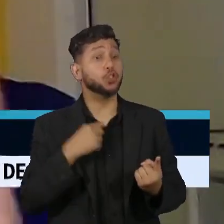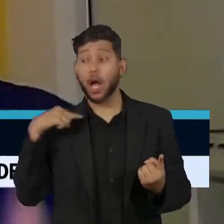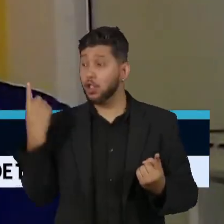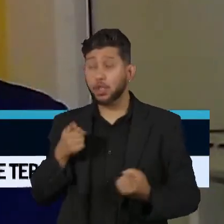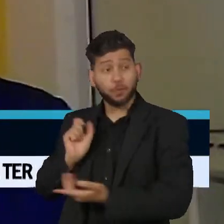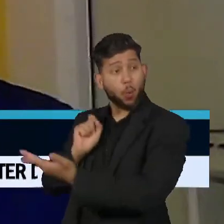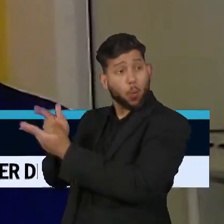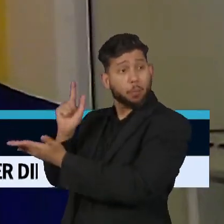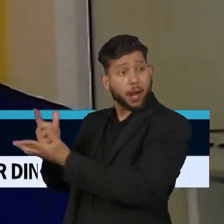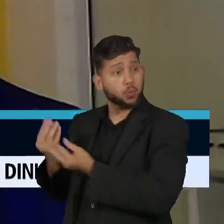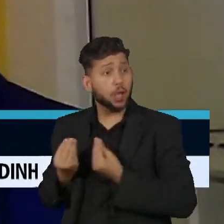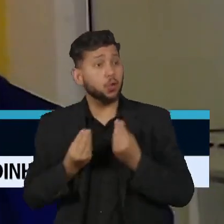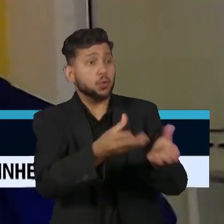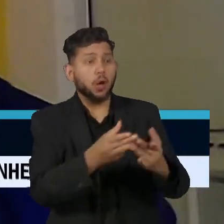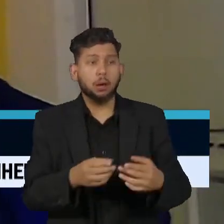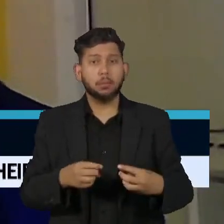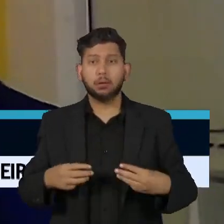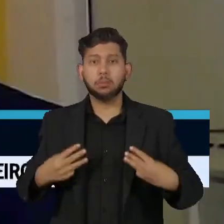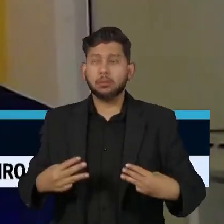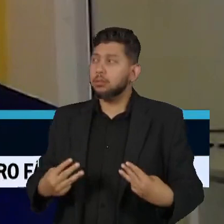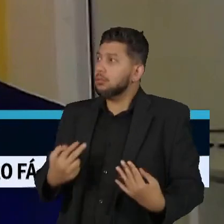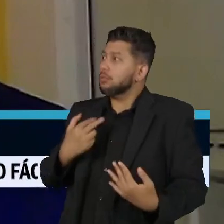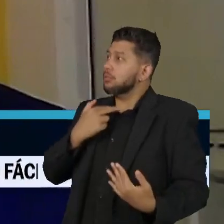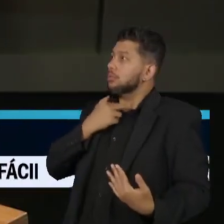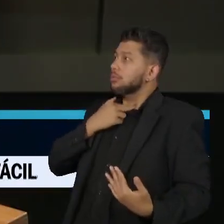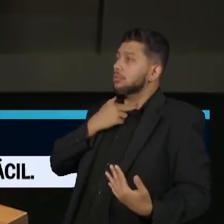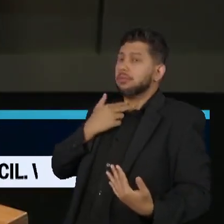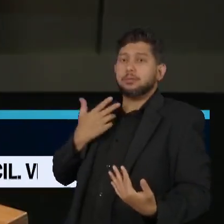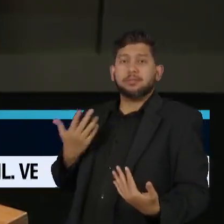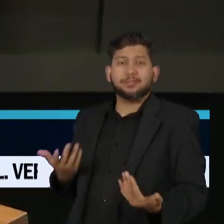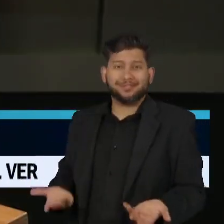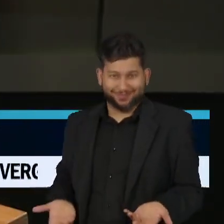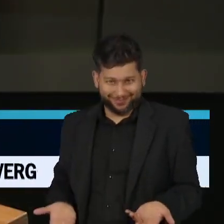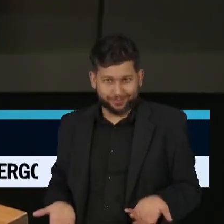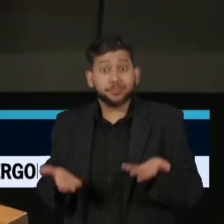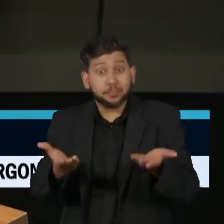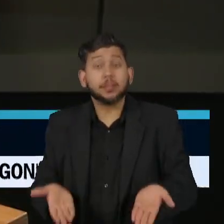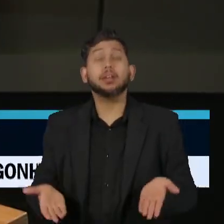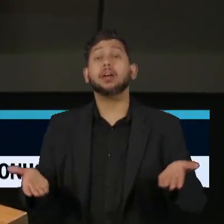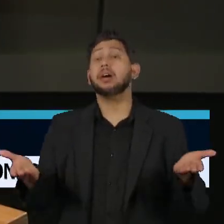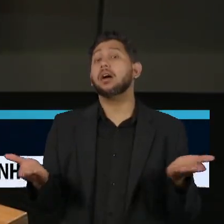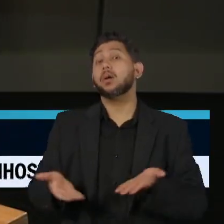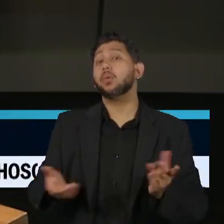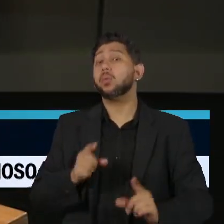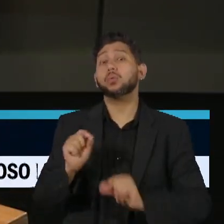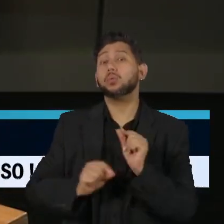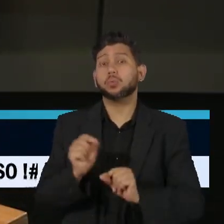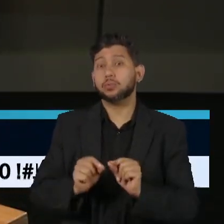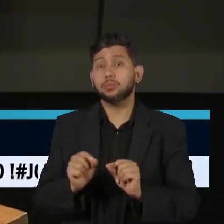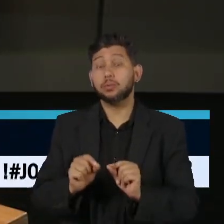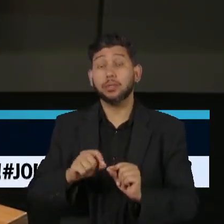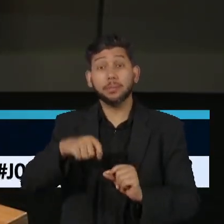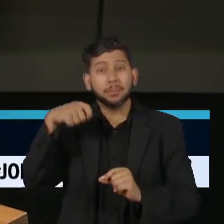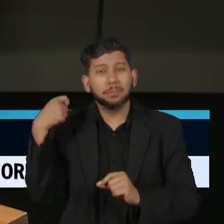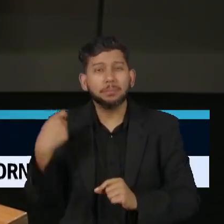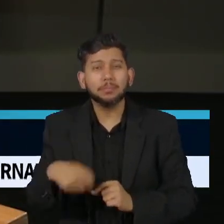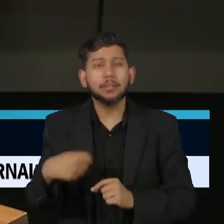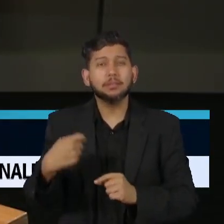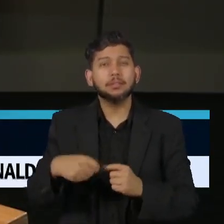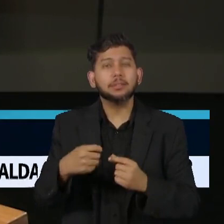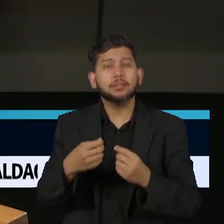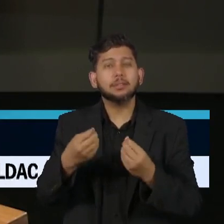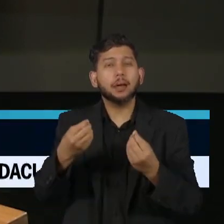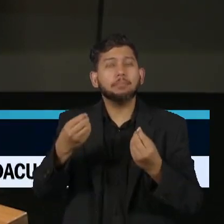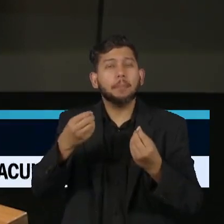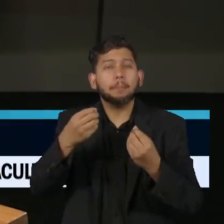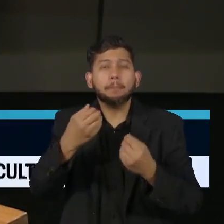comprar, enfim, alguma coisa para um outro lugar. A grande questão aqui é que tem uma